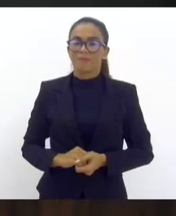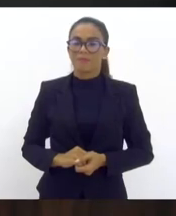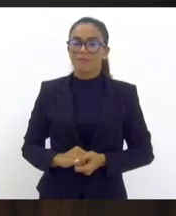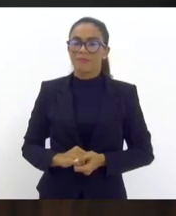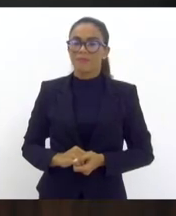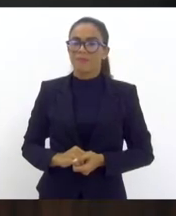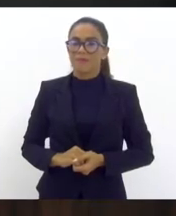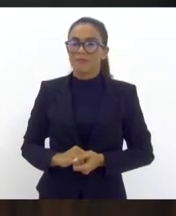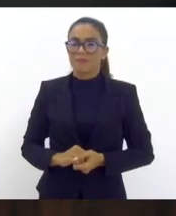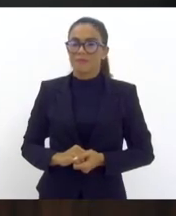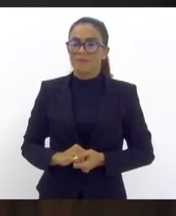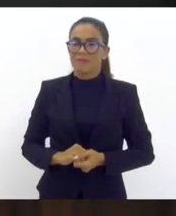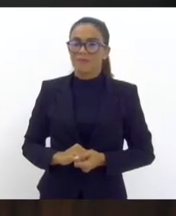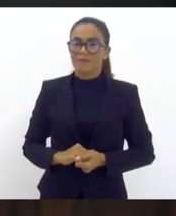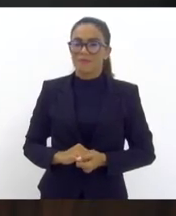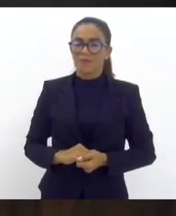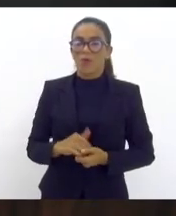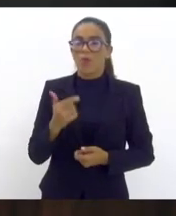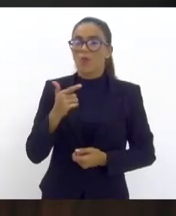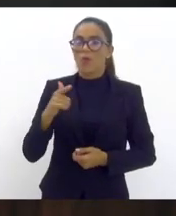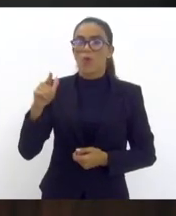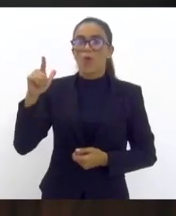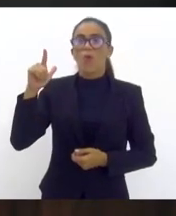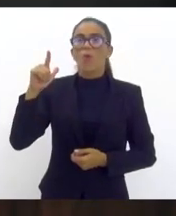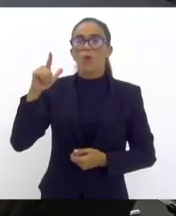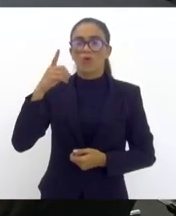para os moradores escrito